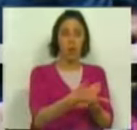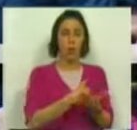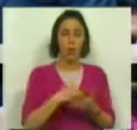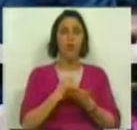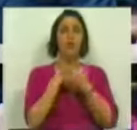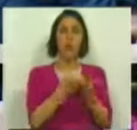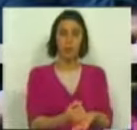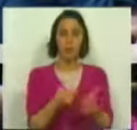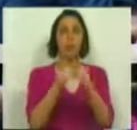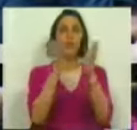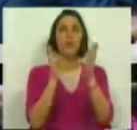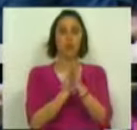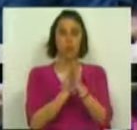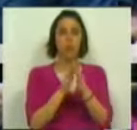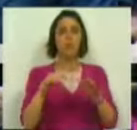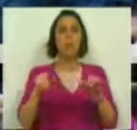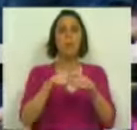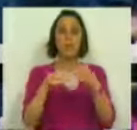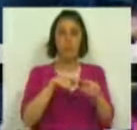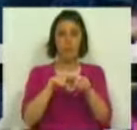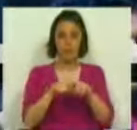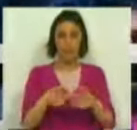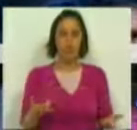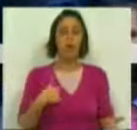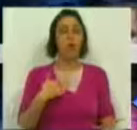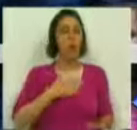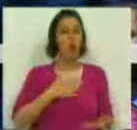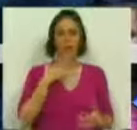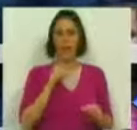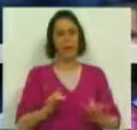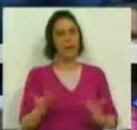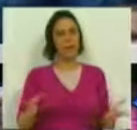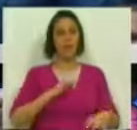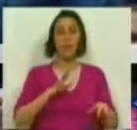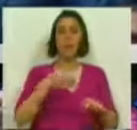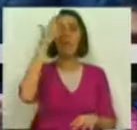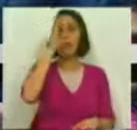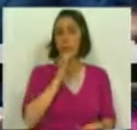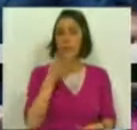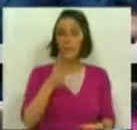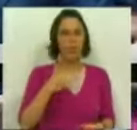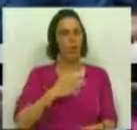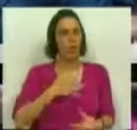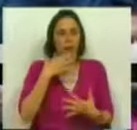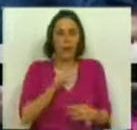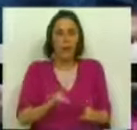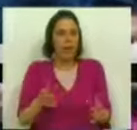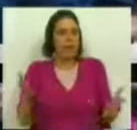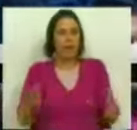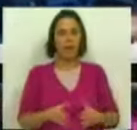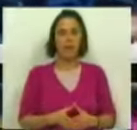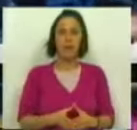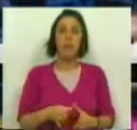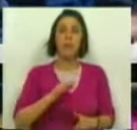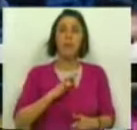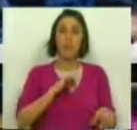os contributos de todos os demais partidos. Não quero acreditar, Sr. Primeiro-Ministro, não quero